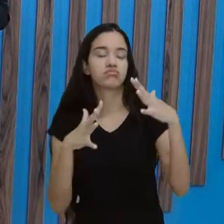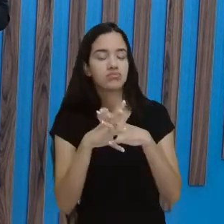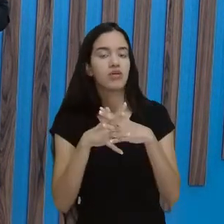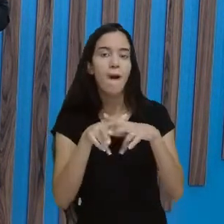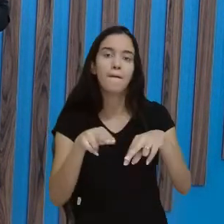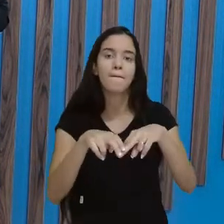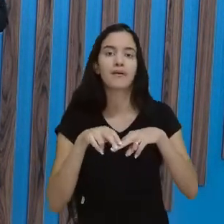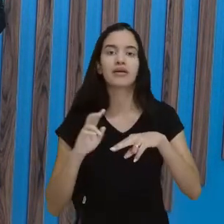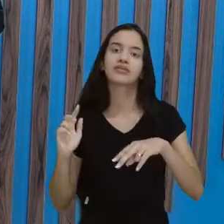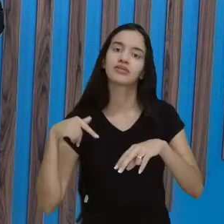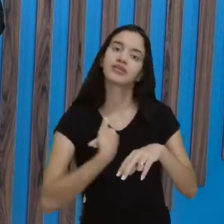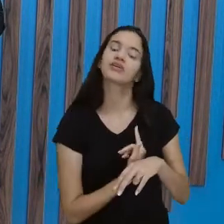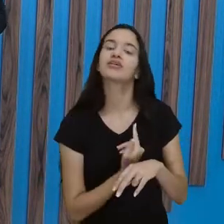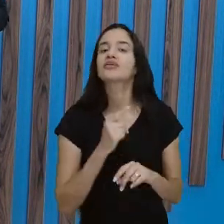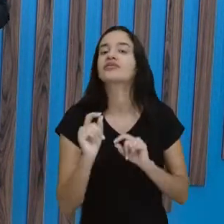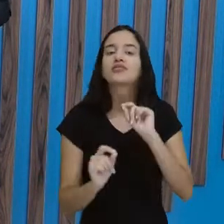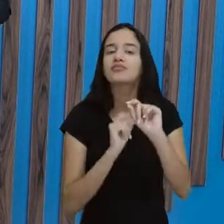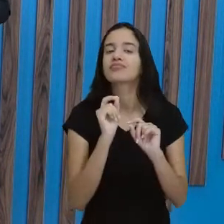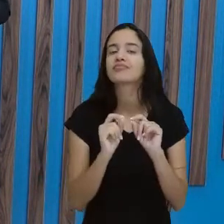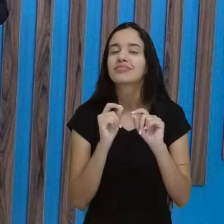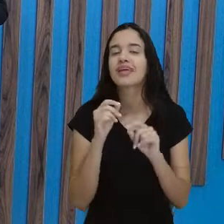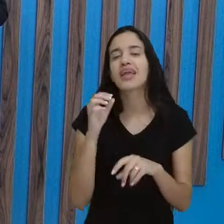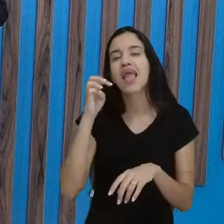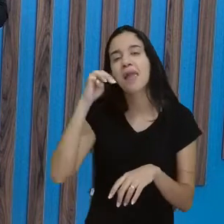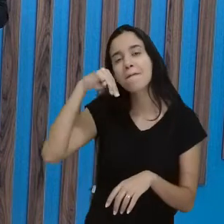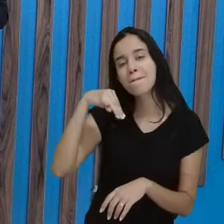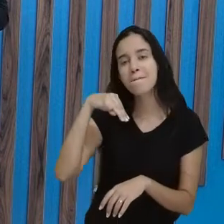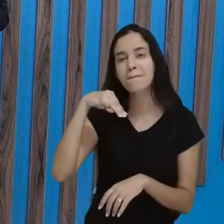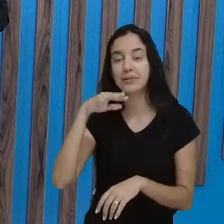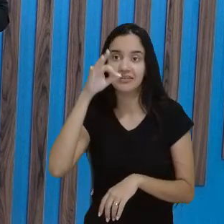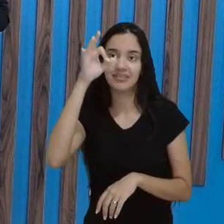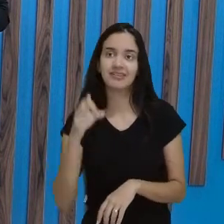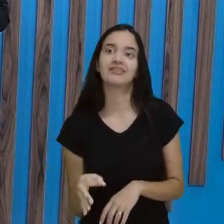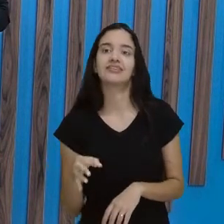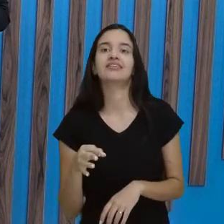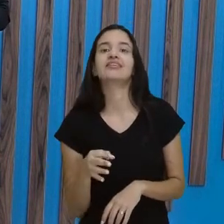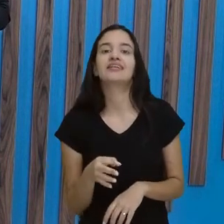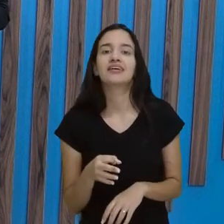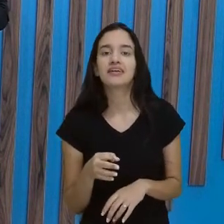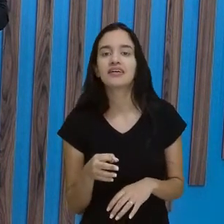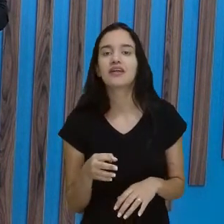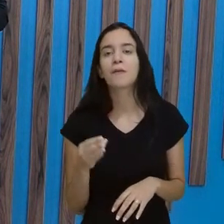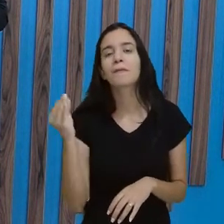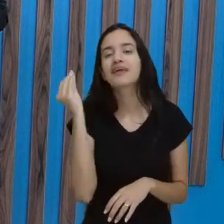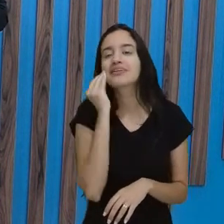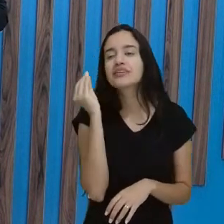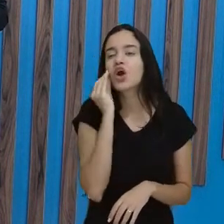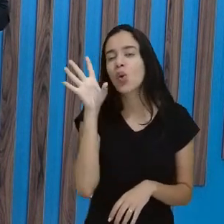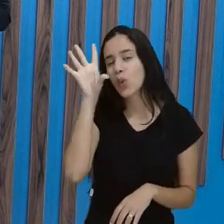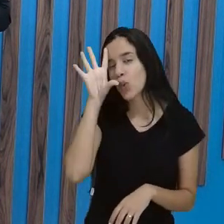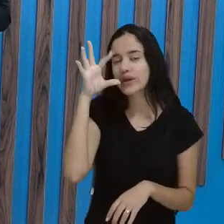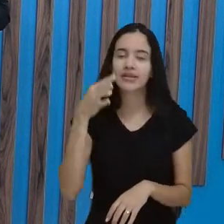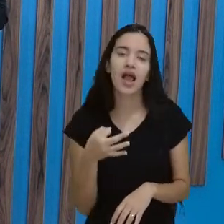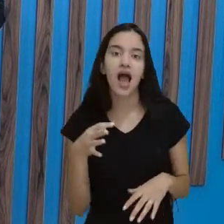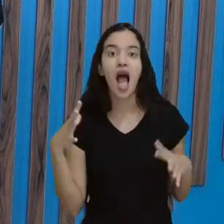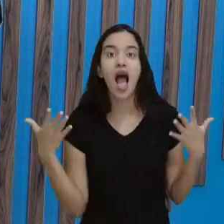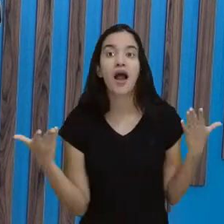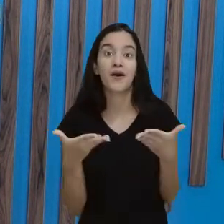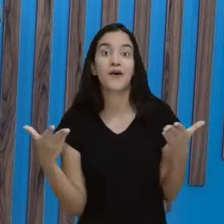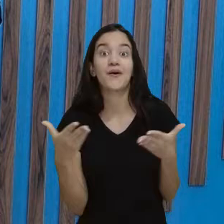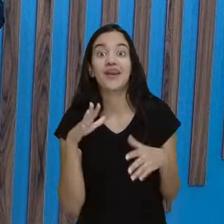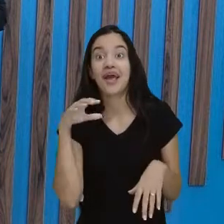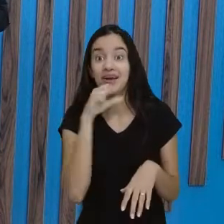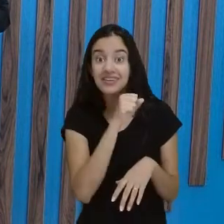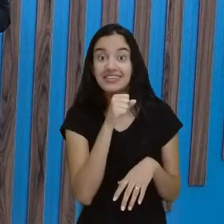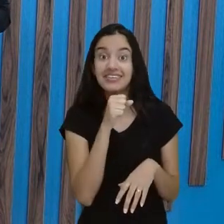Por isso que nós colocamos o N. Certo, gente? Testando conhecimentos agora rapidinho.